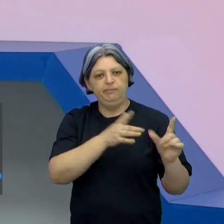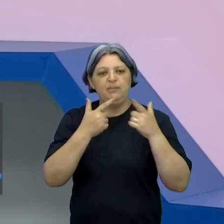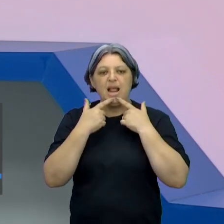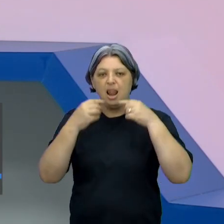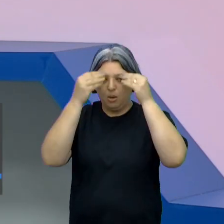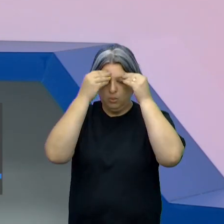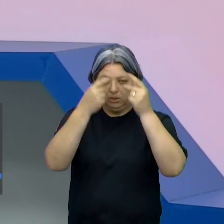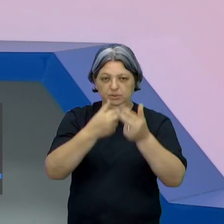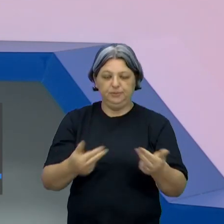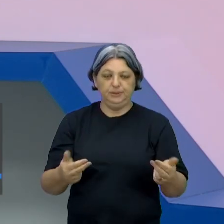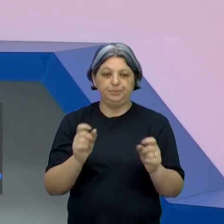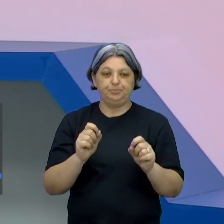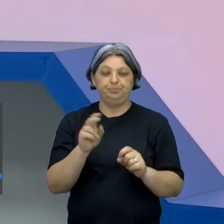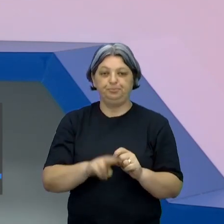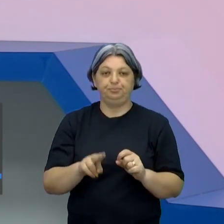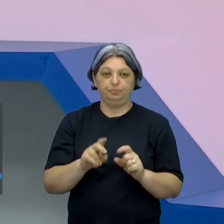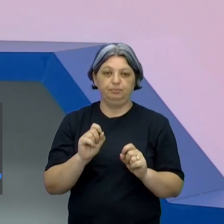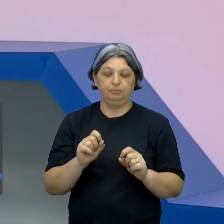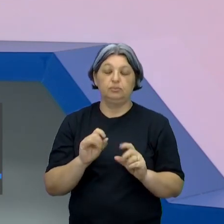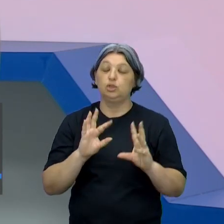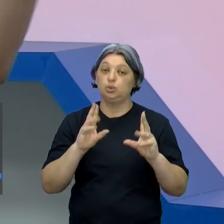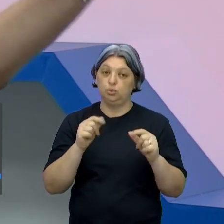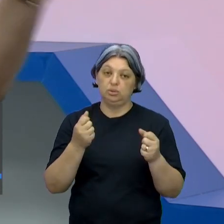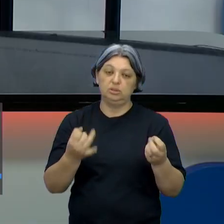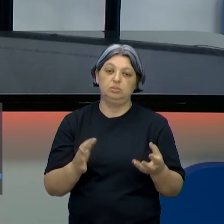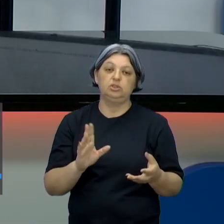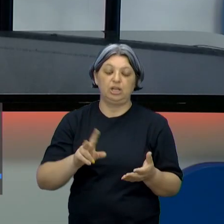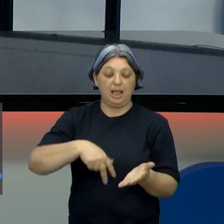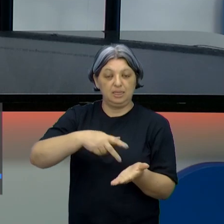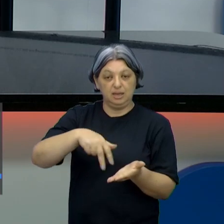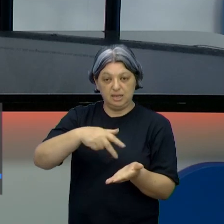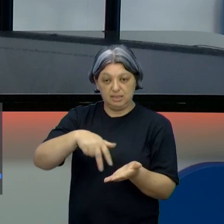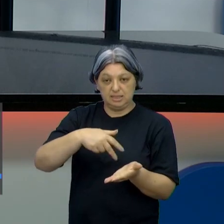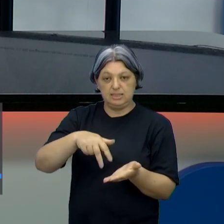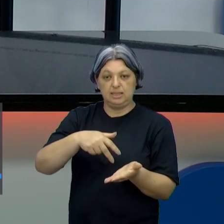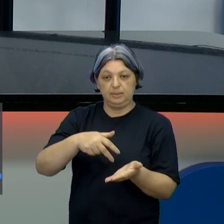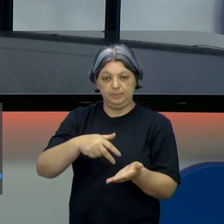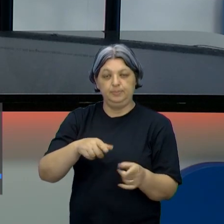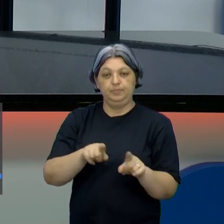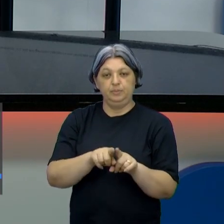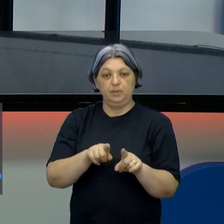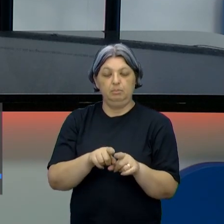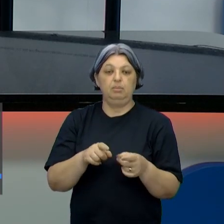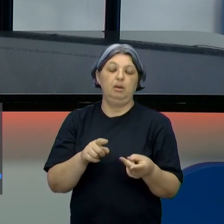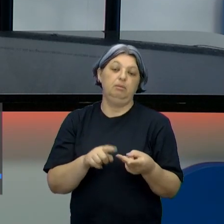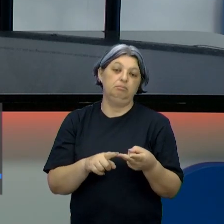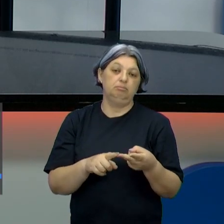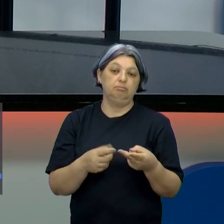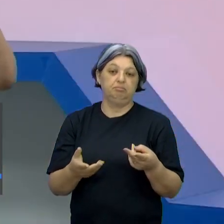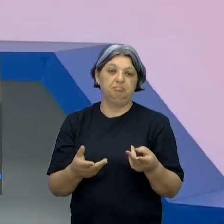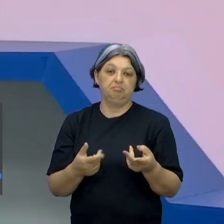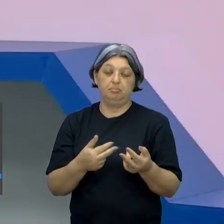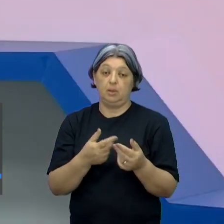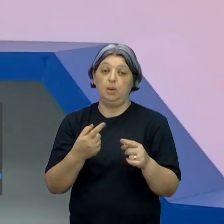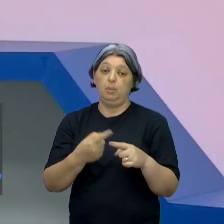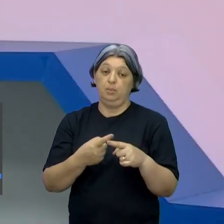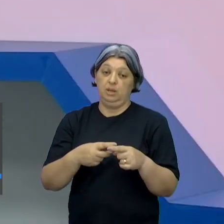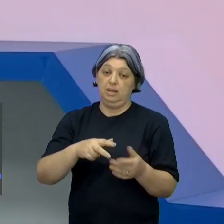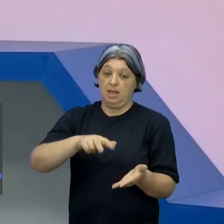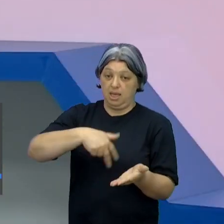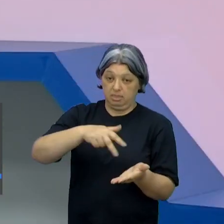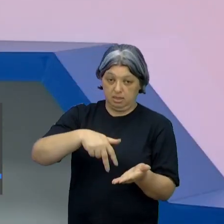linguagens, aí entra em tudo que nós abordamos aqui, a questão da dança que você falou, dessa questão da análise, porque assim, a dança,